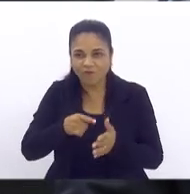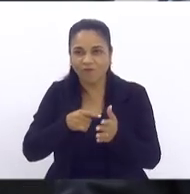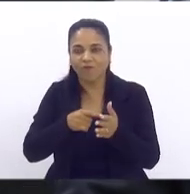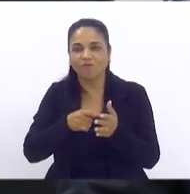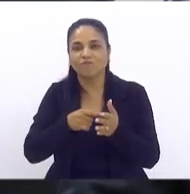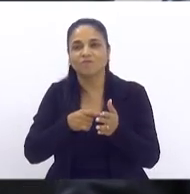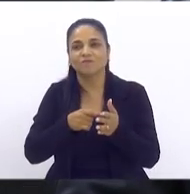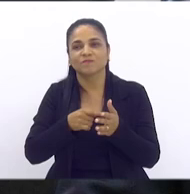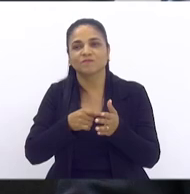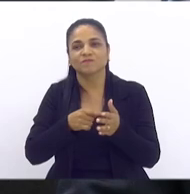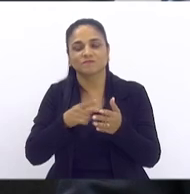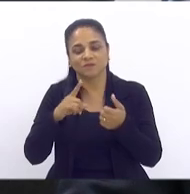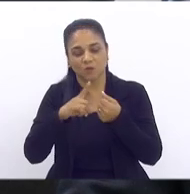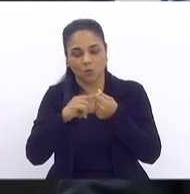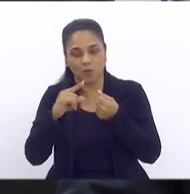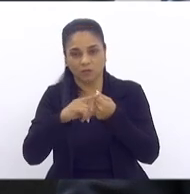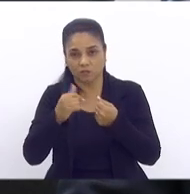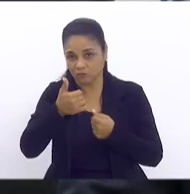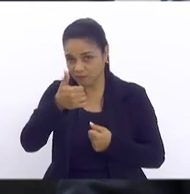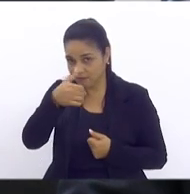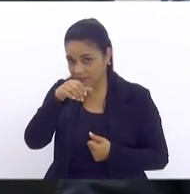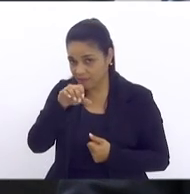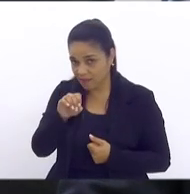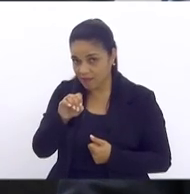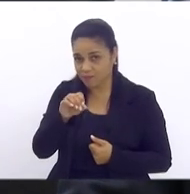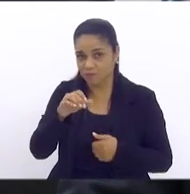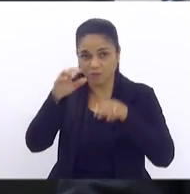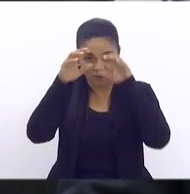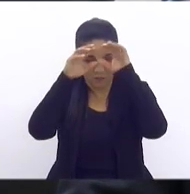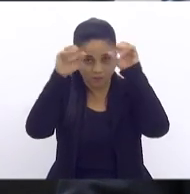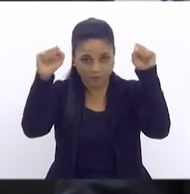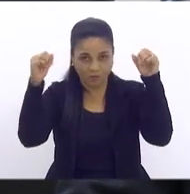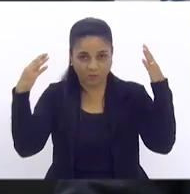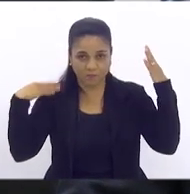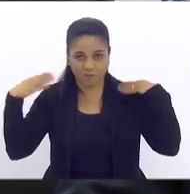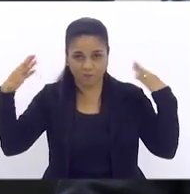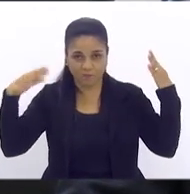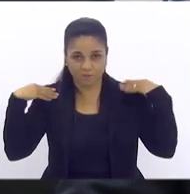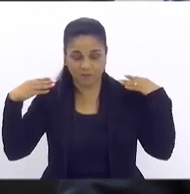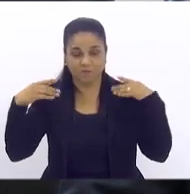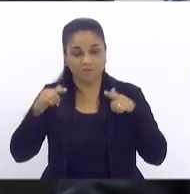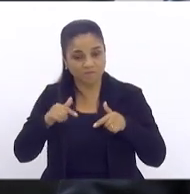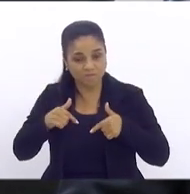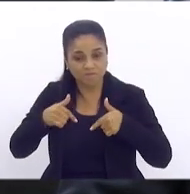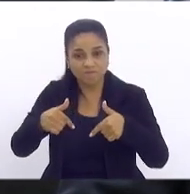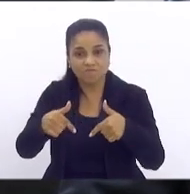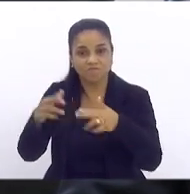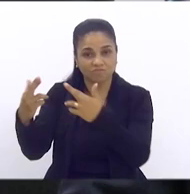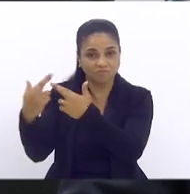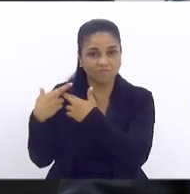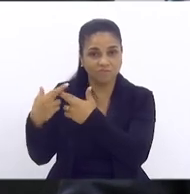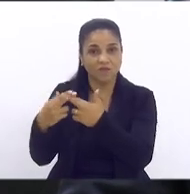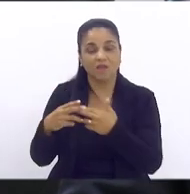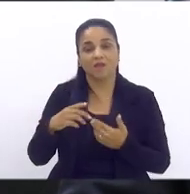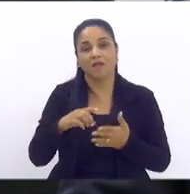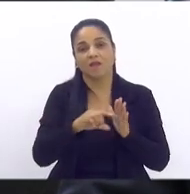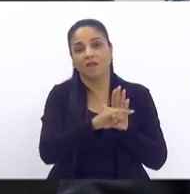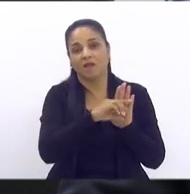se possível, no artigo 10º, Tribunal Marítimo exercerá jurisdição sobre... Fala sobre o capítulo 2, da